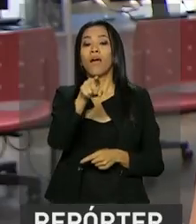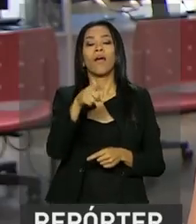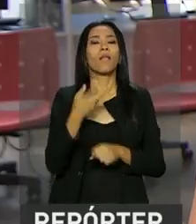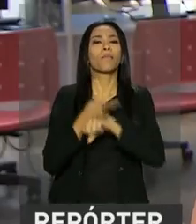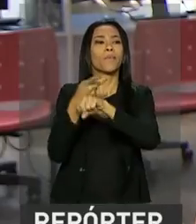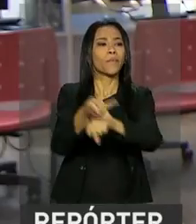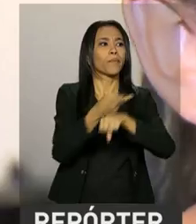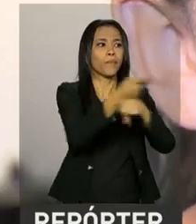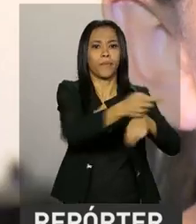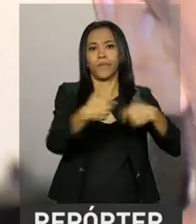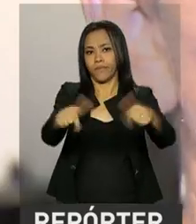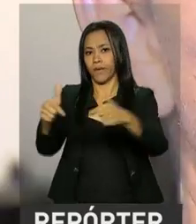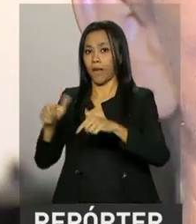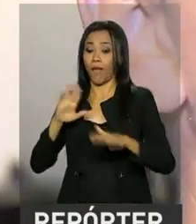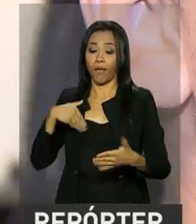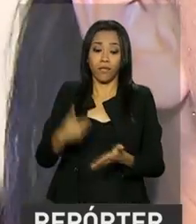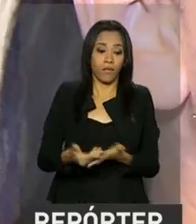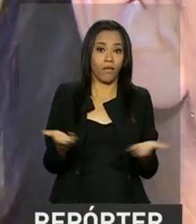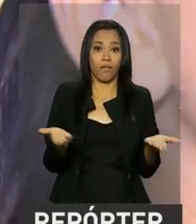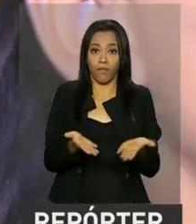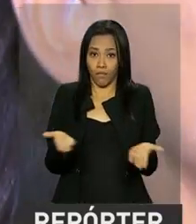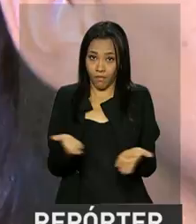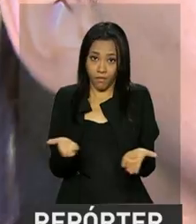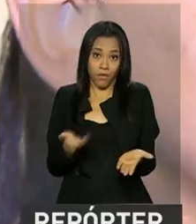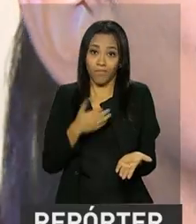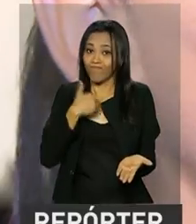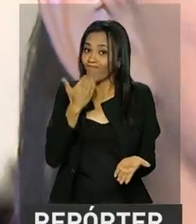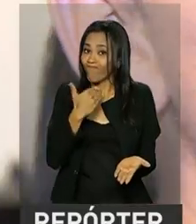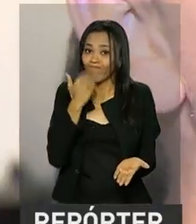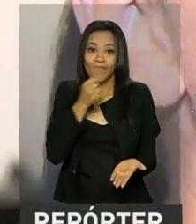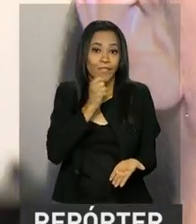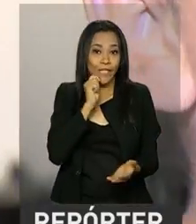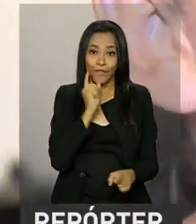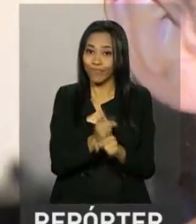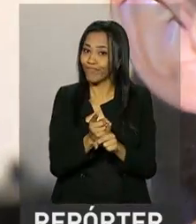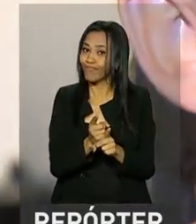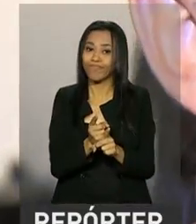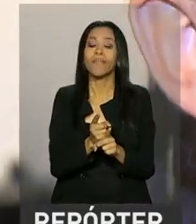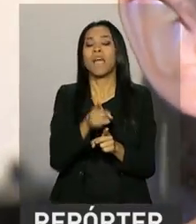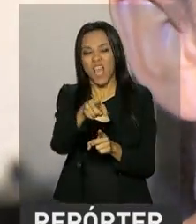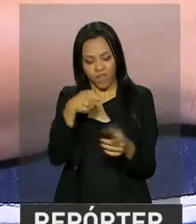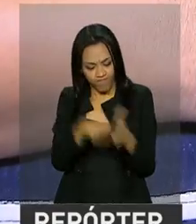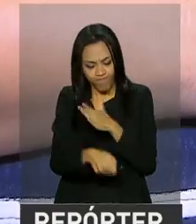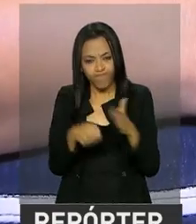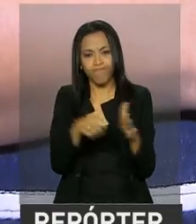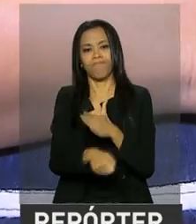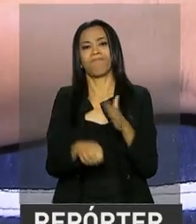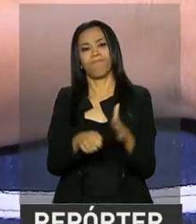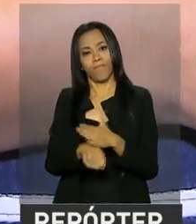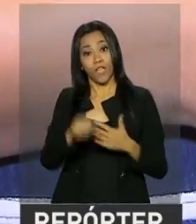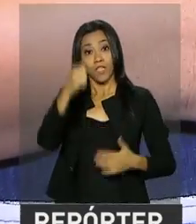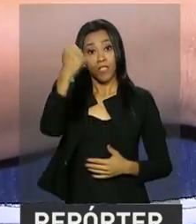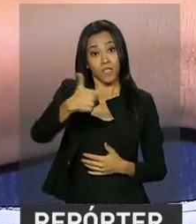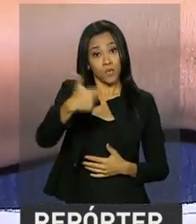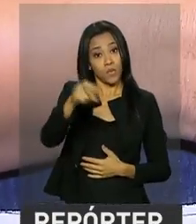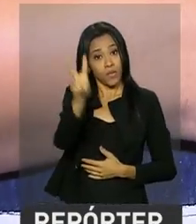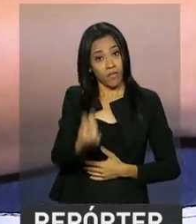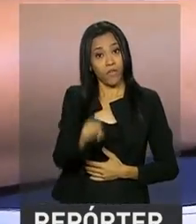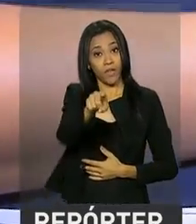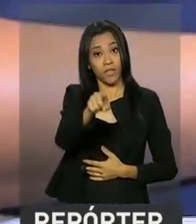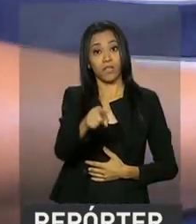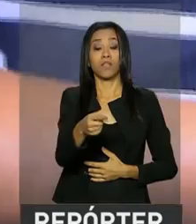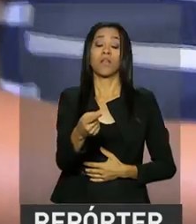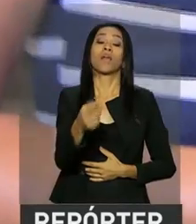de trabalho até agora a oportunidade ainda não chegou mas ela é insistente esta foi a segunda vez nos últimos